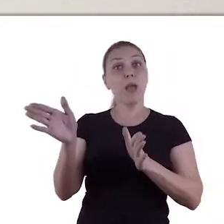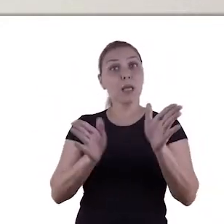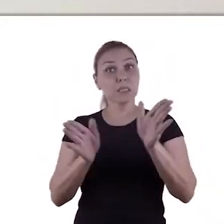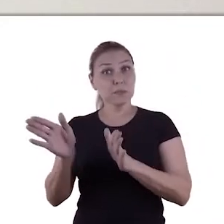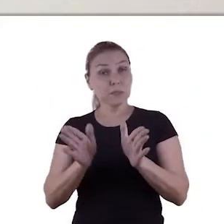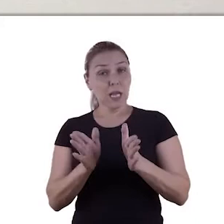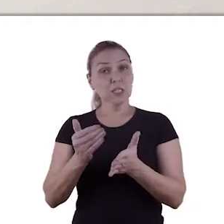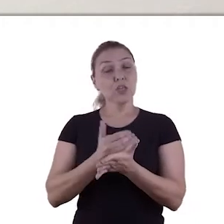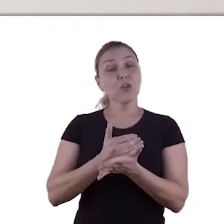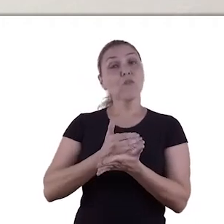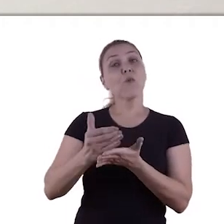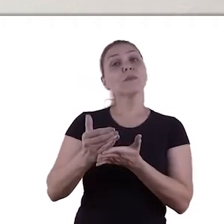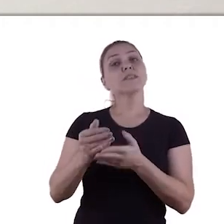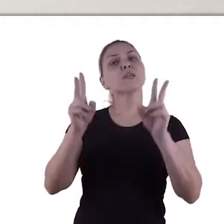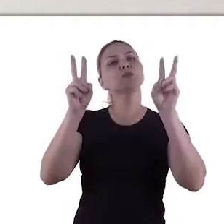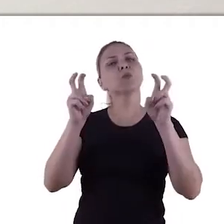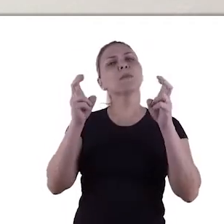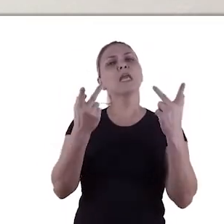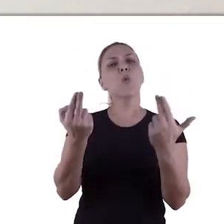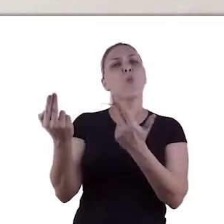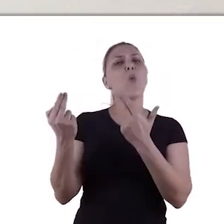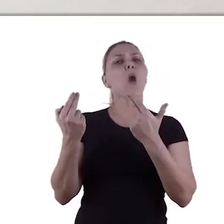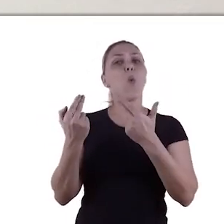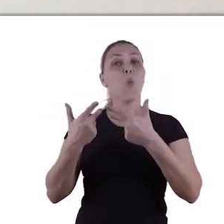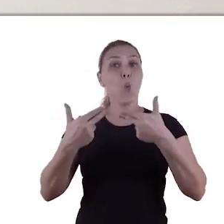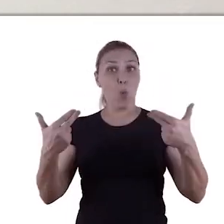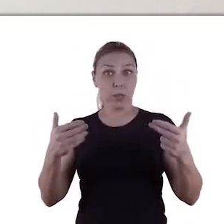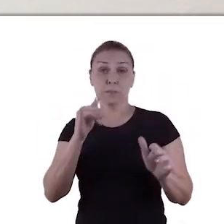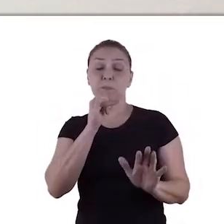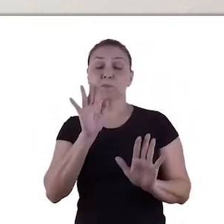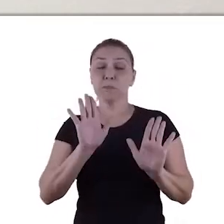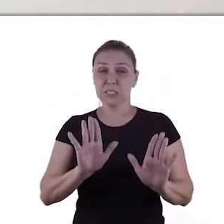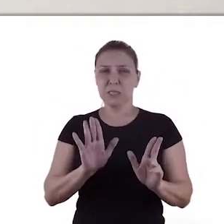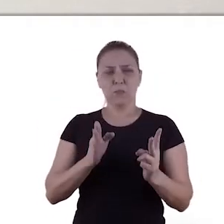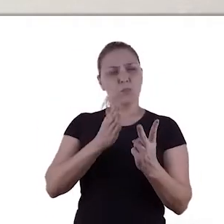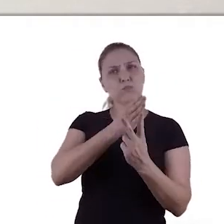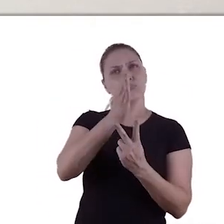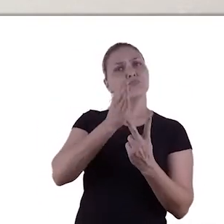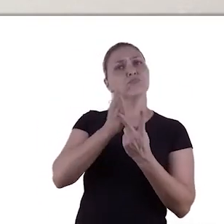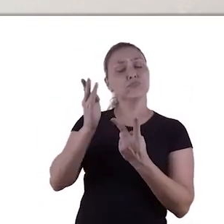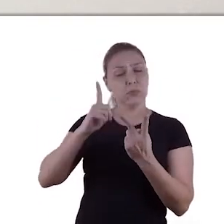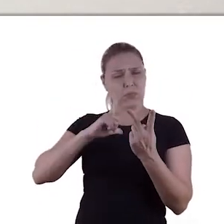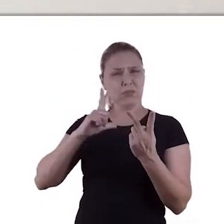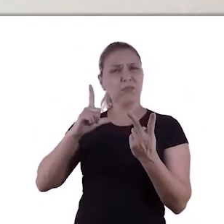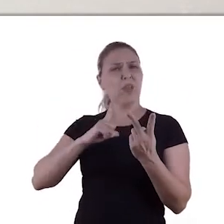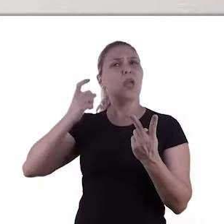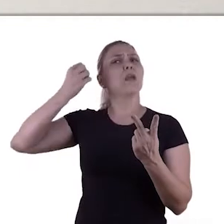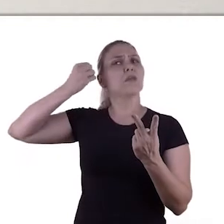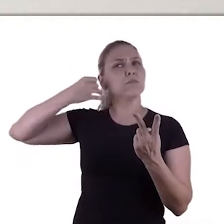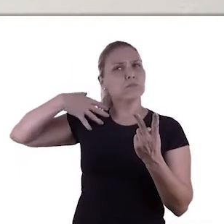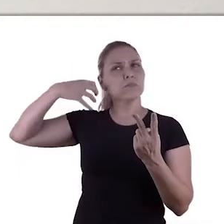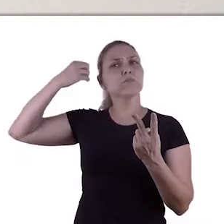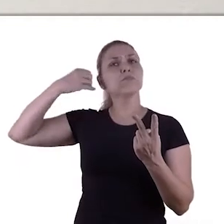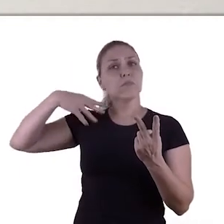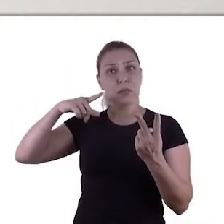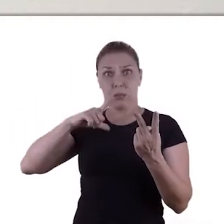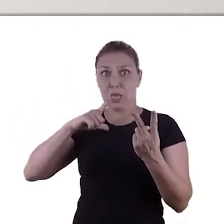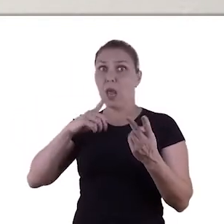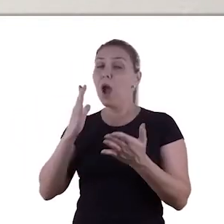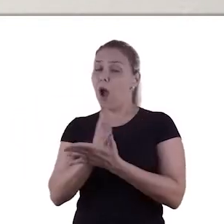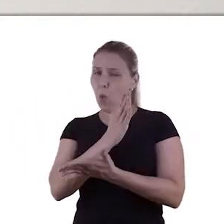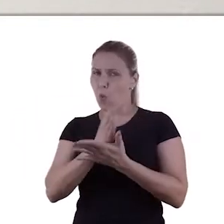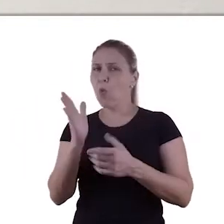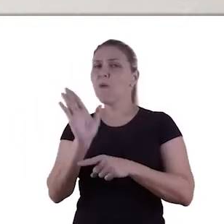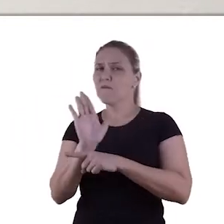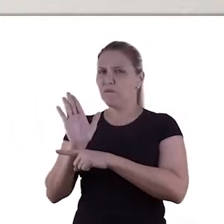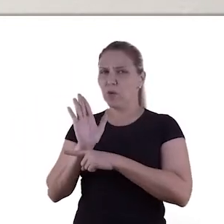acessibilidade. Eu vou começar pelas semelhanças. As duas plataformas têm audiodescrição em